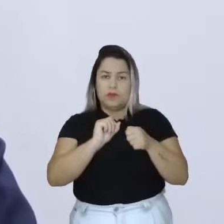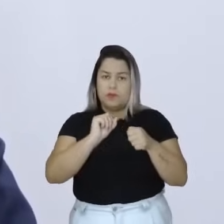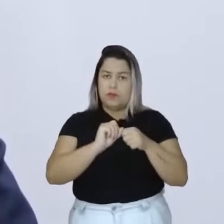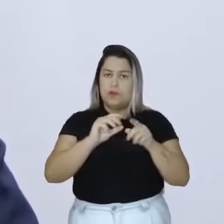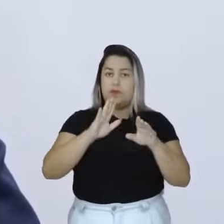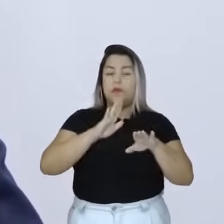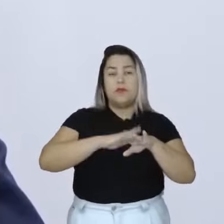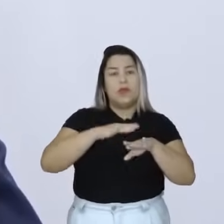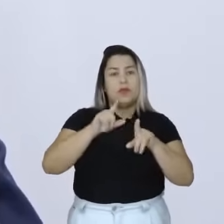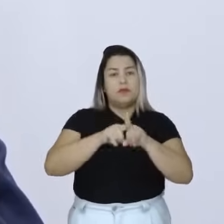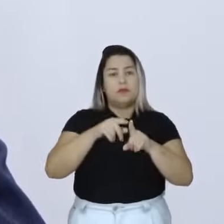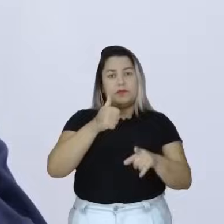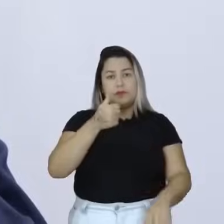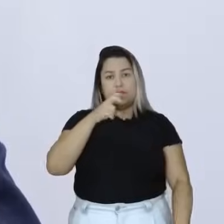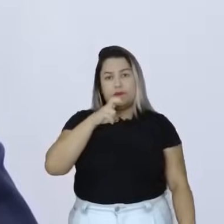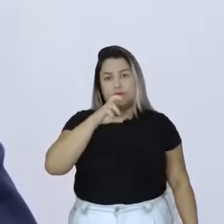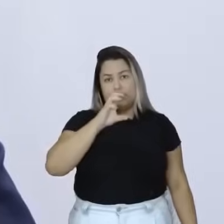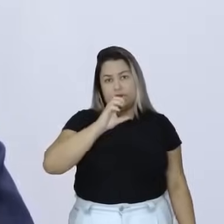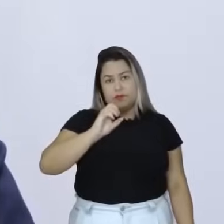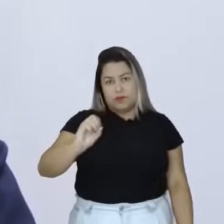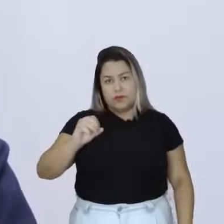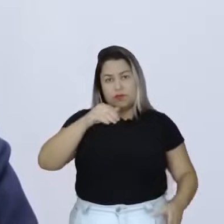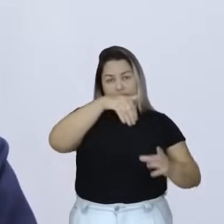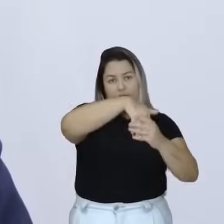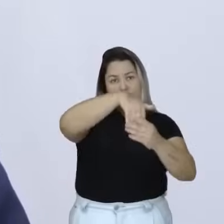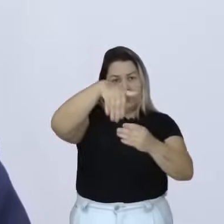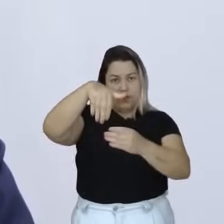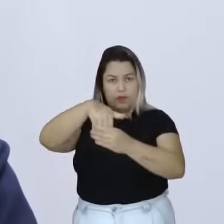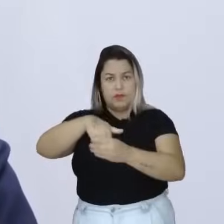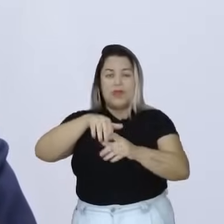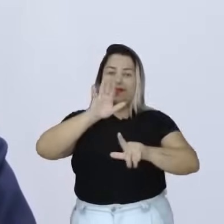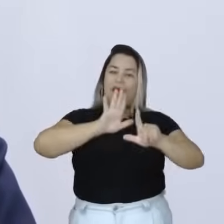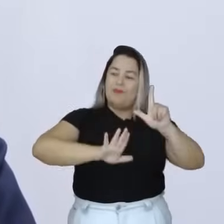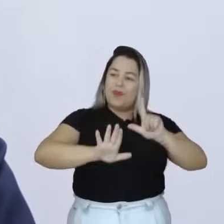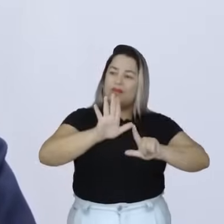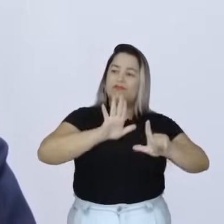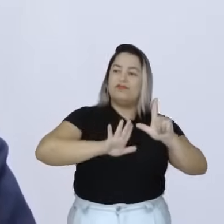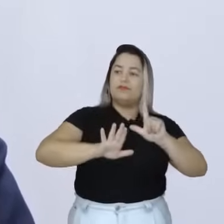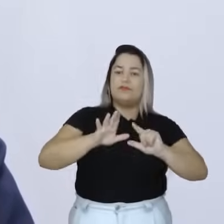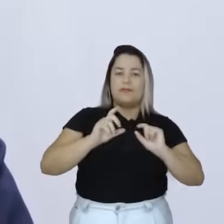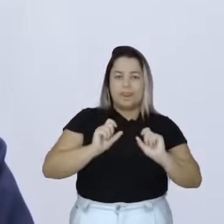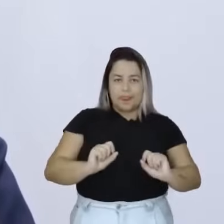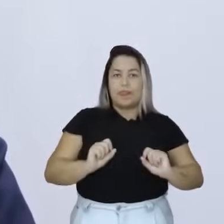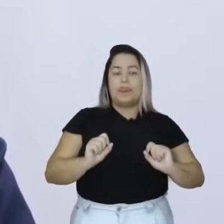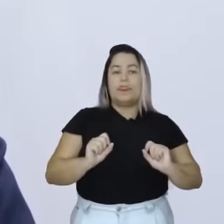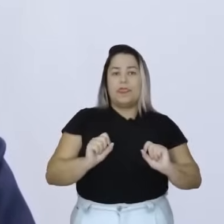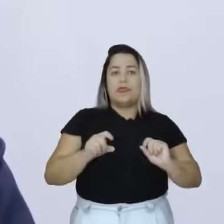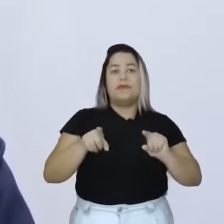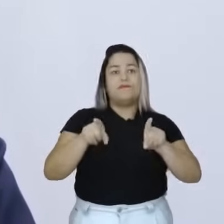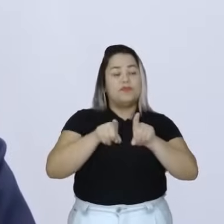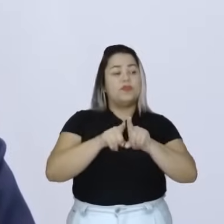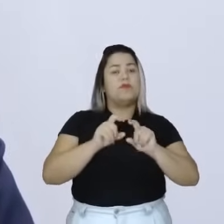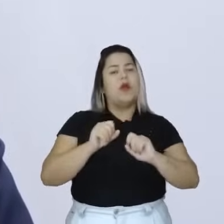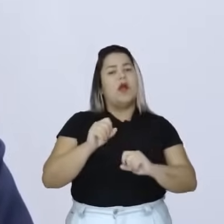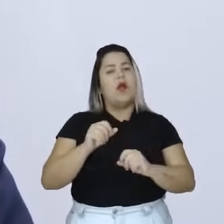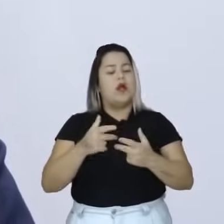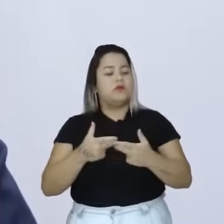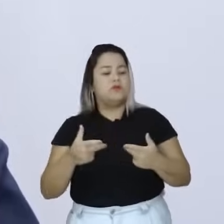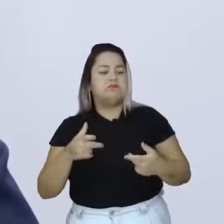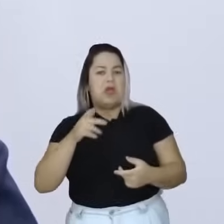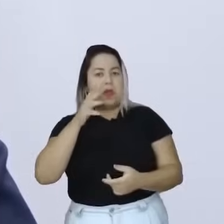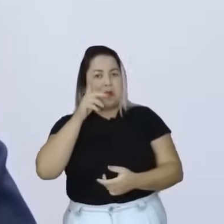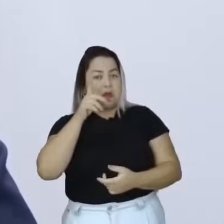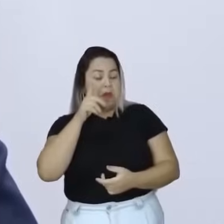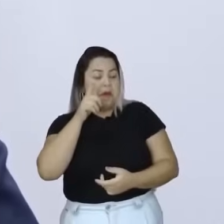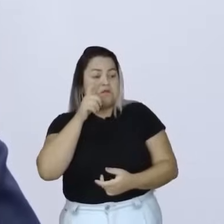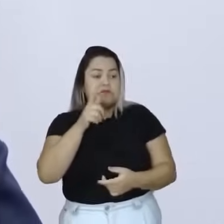de 1.500 votos dados na plataforma digital, além de uma coisa interessante que aconteceu